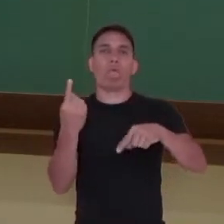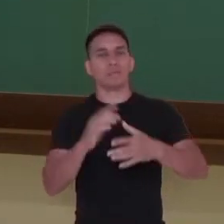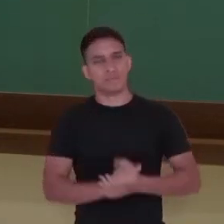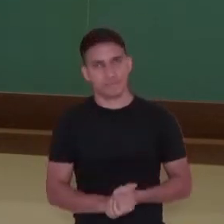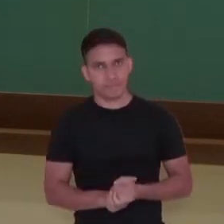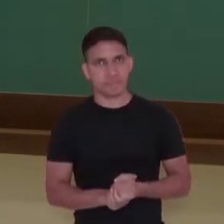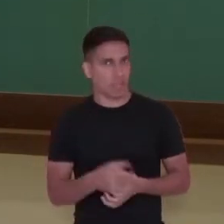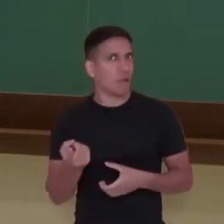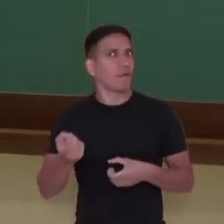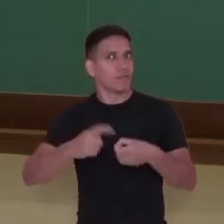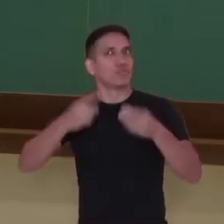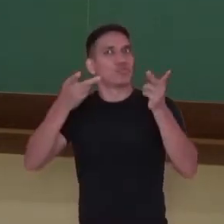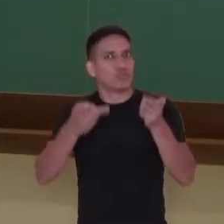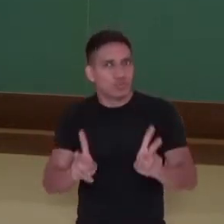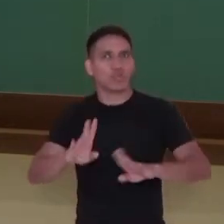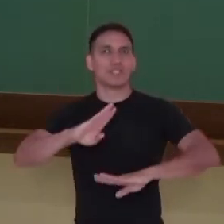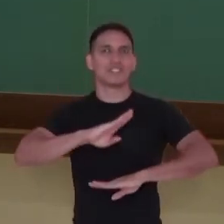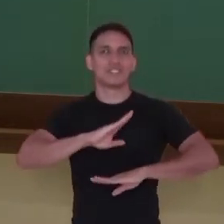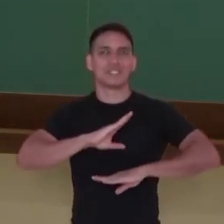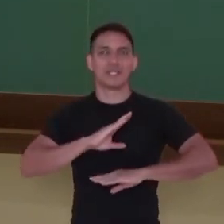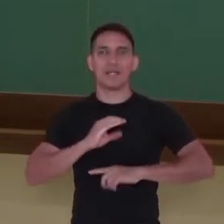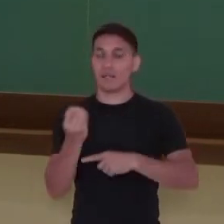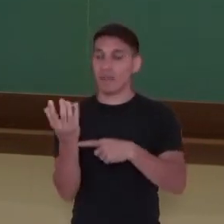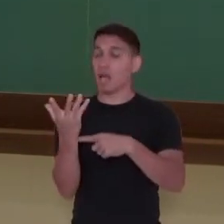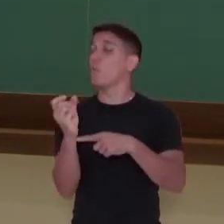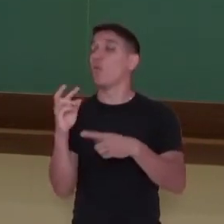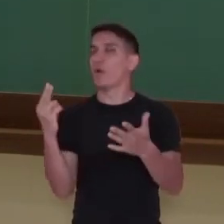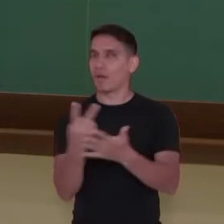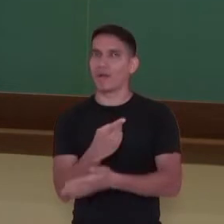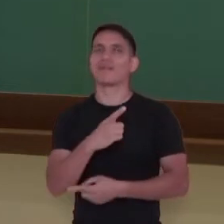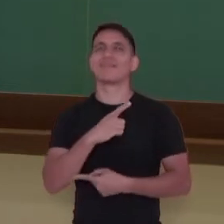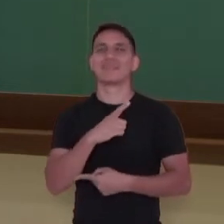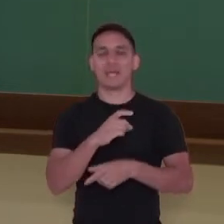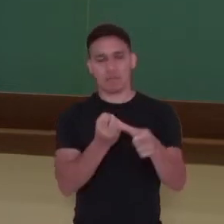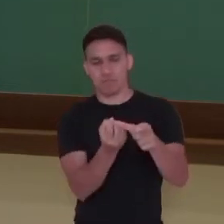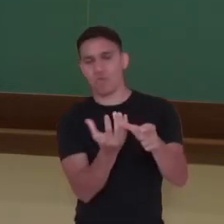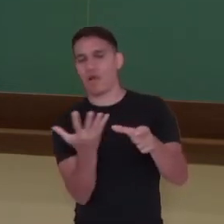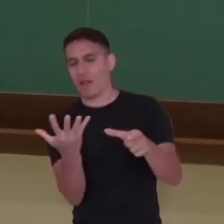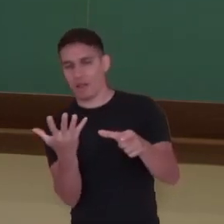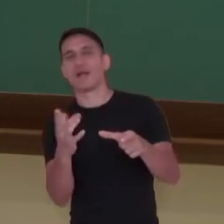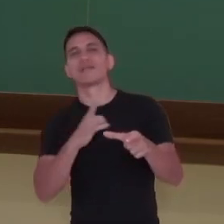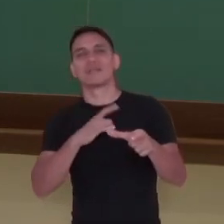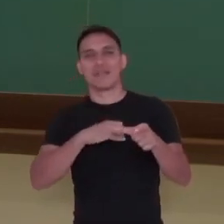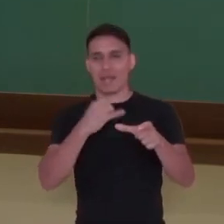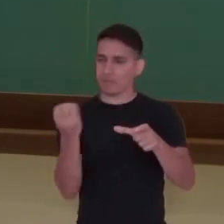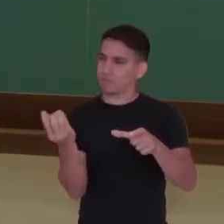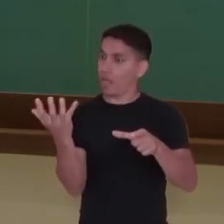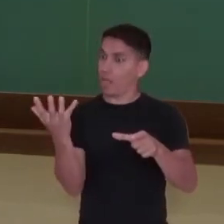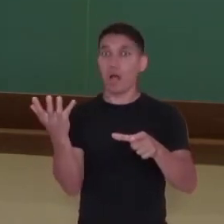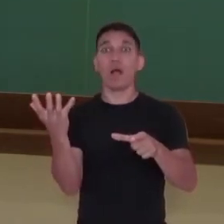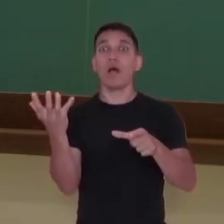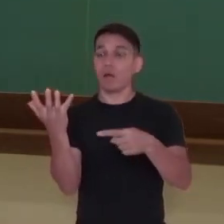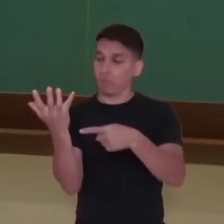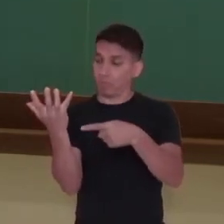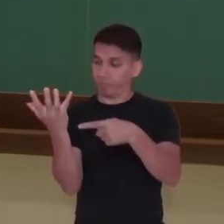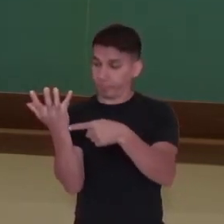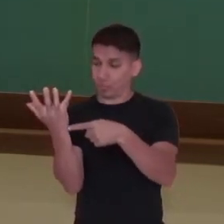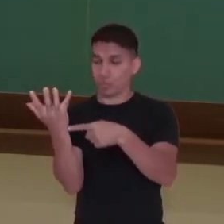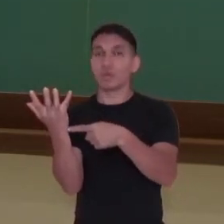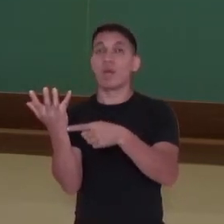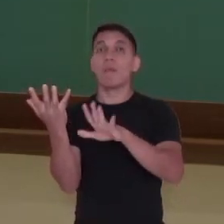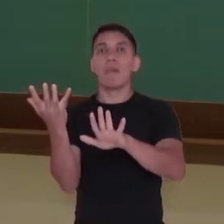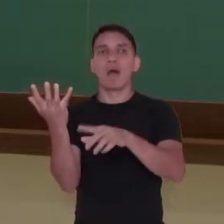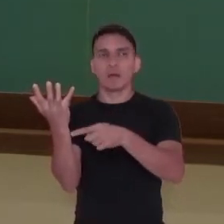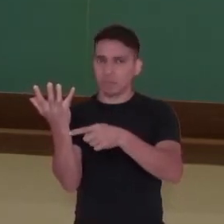Interrompido. Voltamos para a mesma situação da lâmpada. Tenho a minha fonte, tenho a minha lâmpada e o fio condutor.